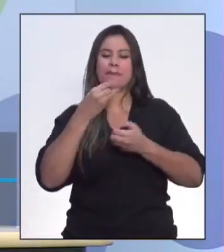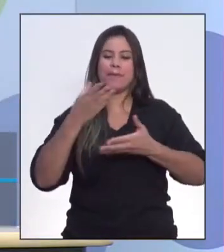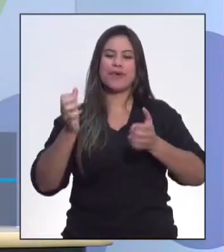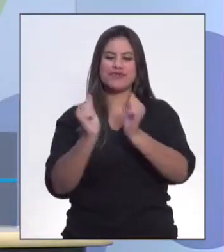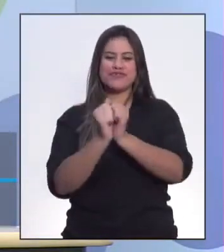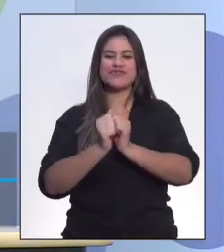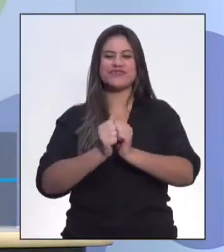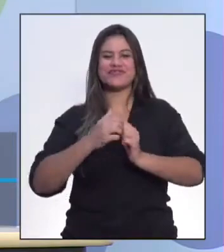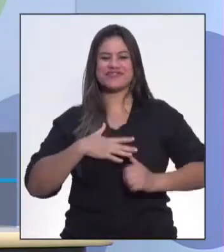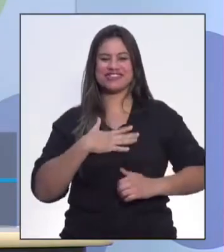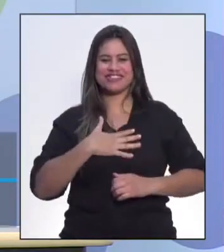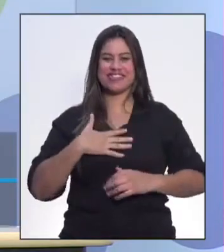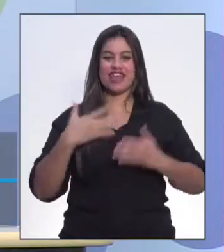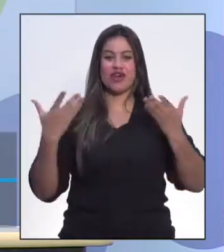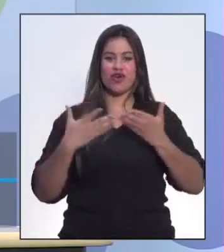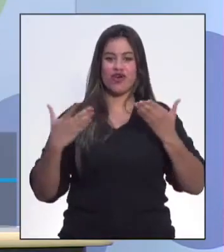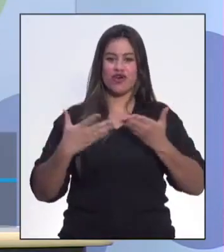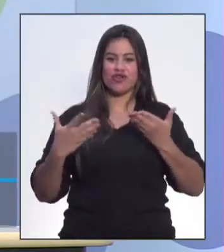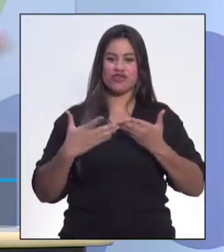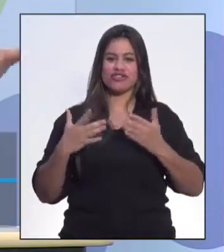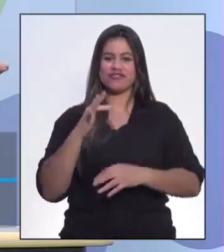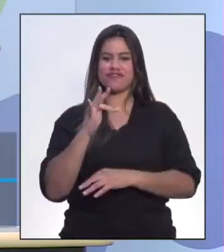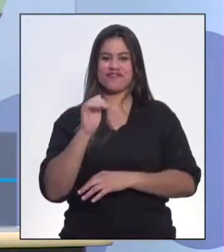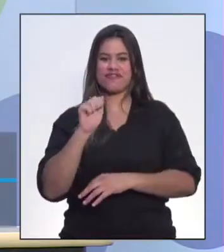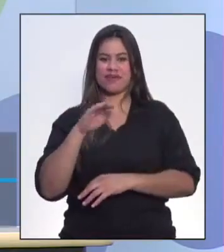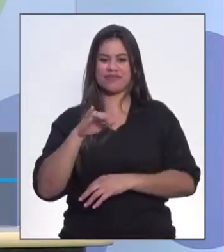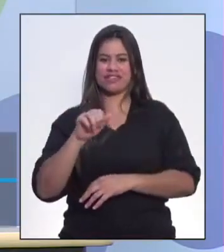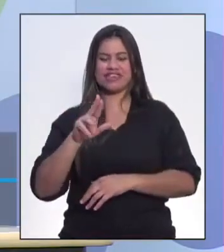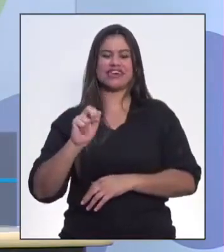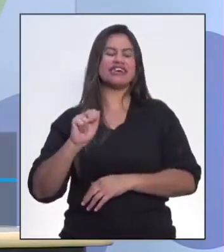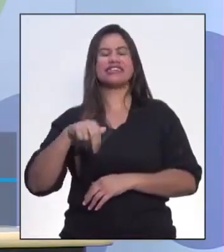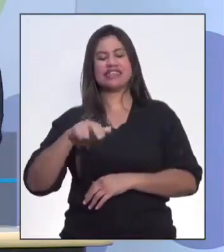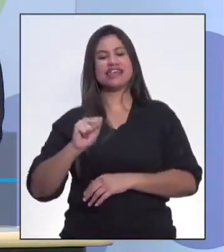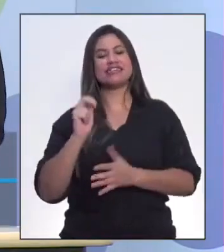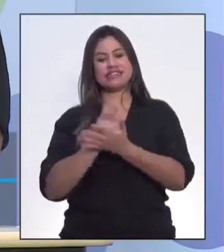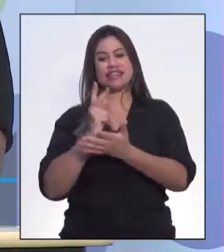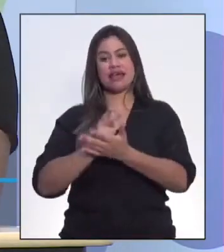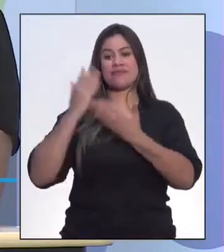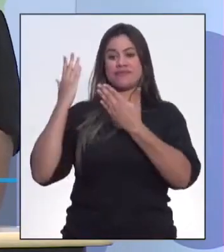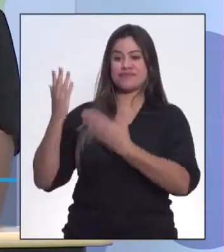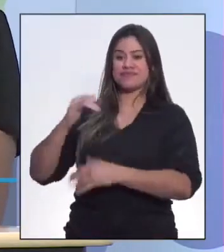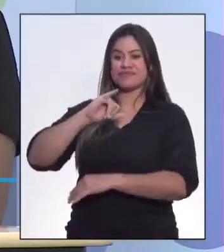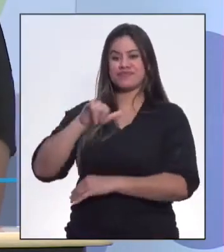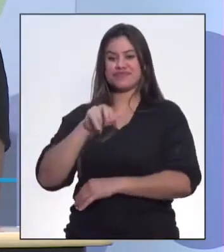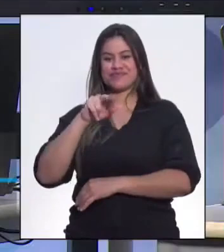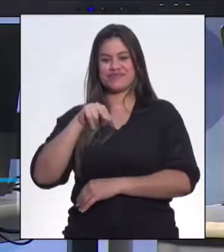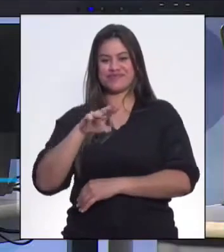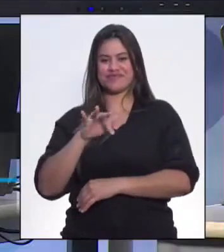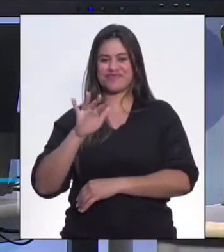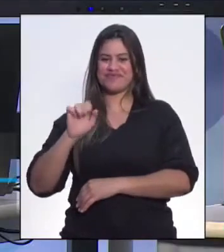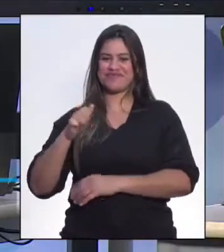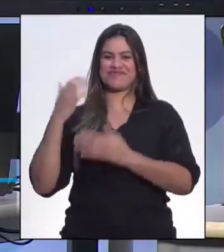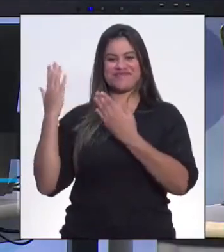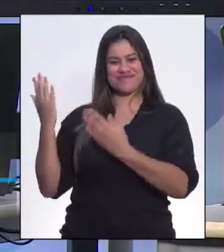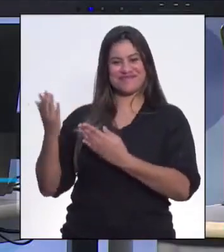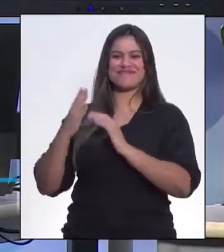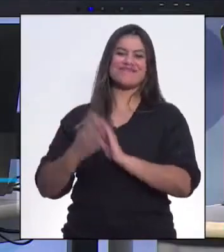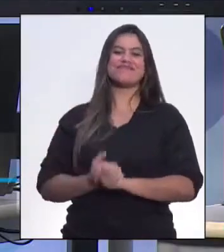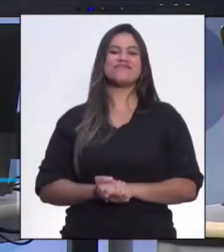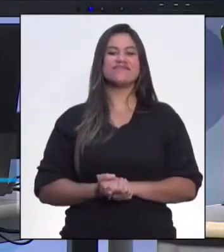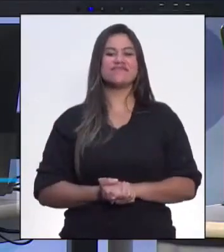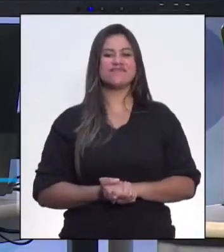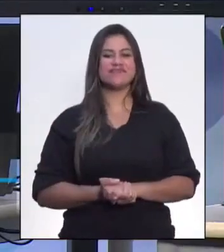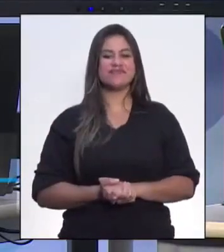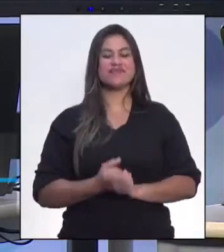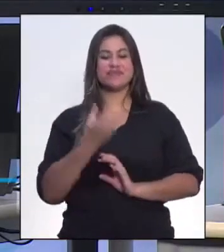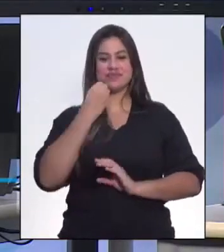com vocês. Hoje estou eu aqui, a Fabiana, né, como sempre, e temos aqui a minha colega Jennifer nessa aula incrível de hoje.